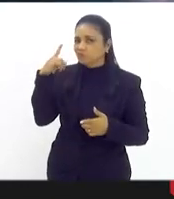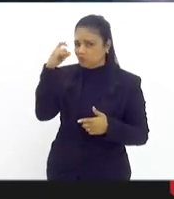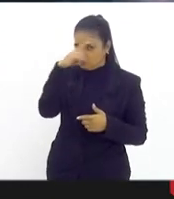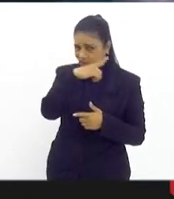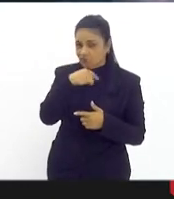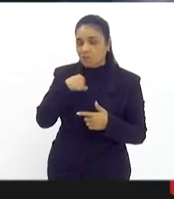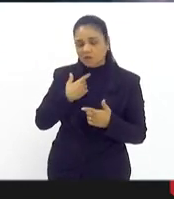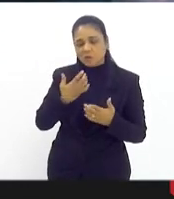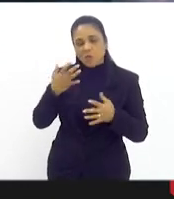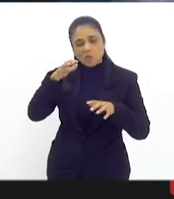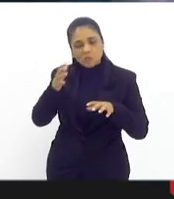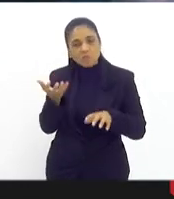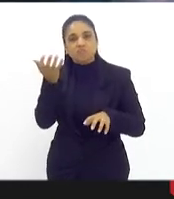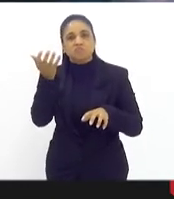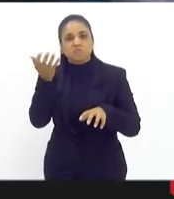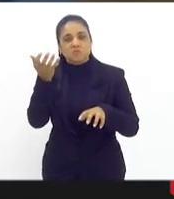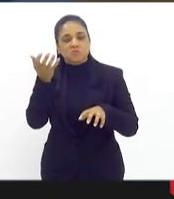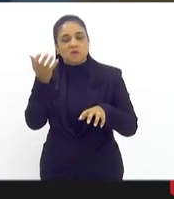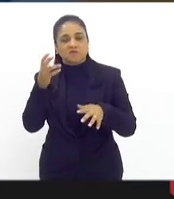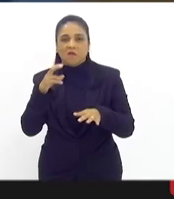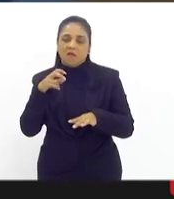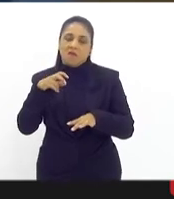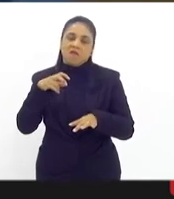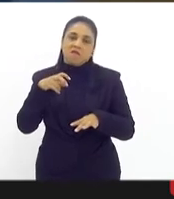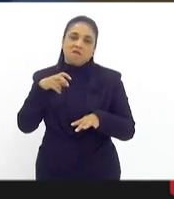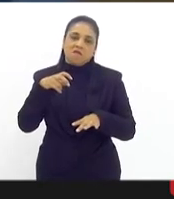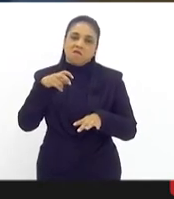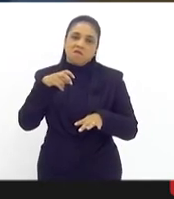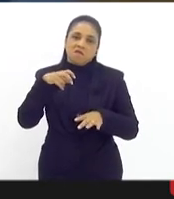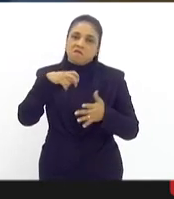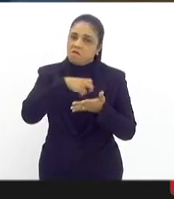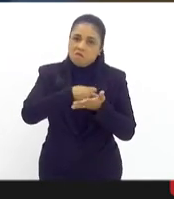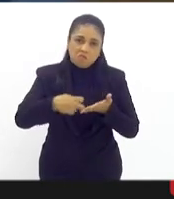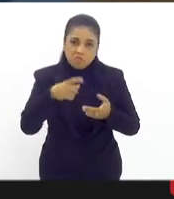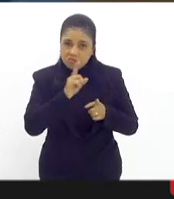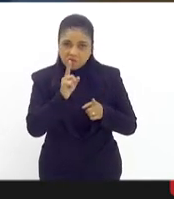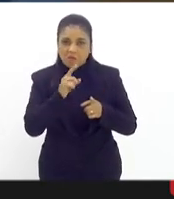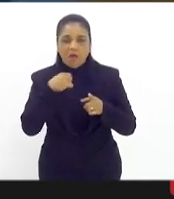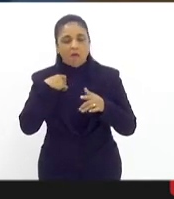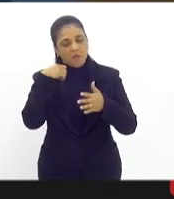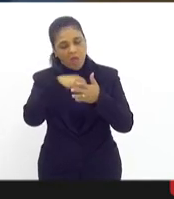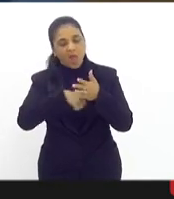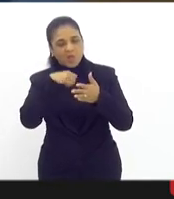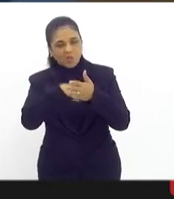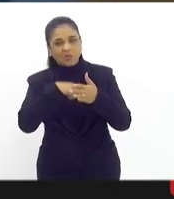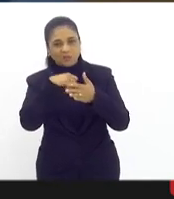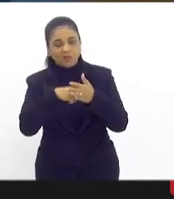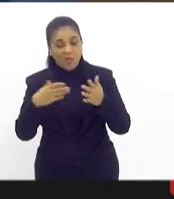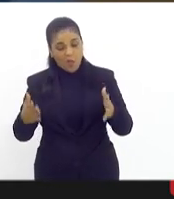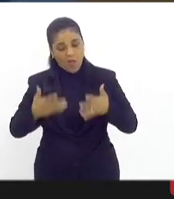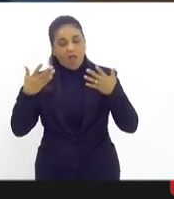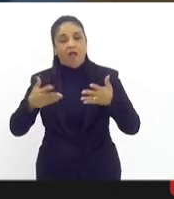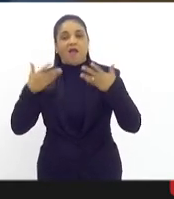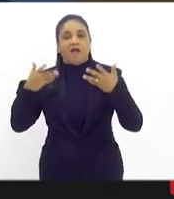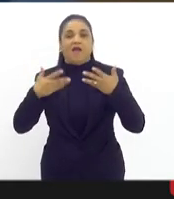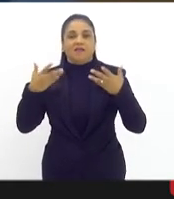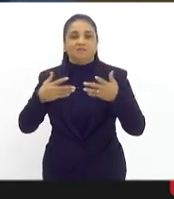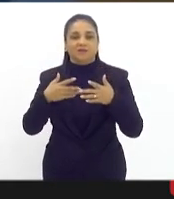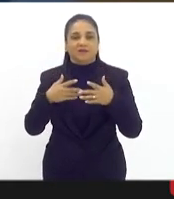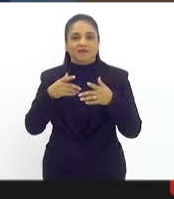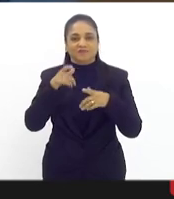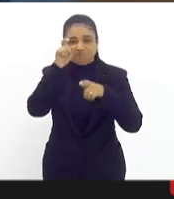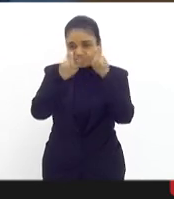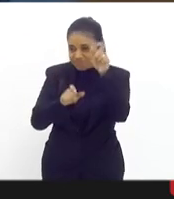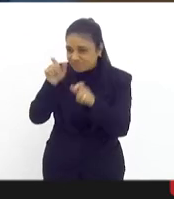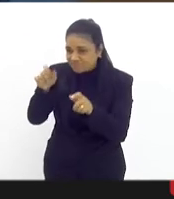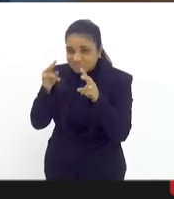aposto que o Congresso não vai ser posto de joelhos. Essa é a minha luta. E é por isso que eu estou muito animado, entusiasmado. E vê-los aqui também